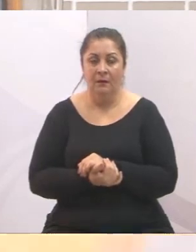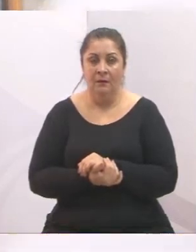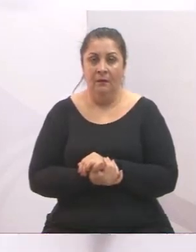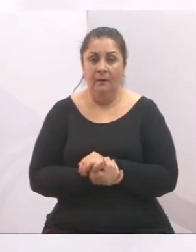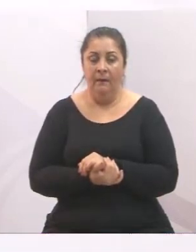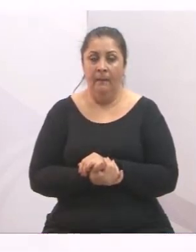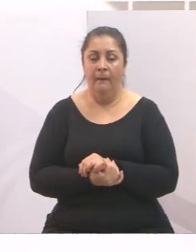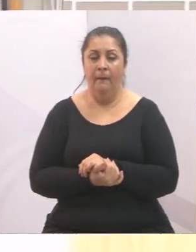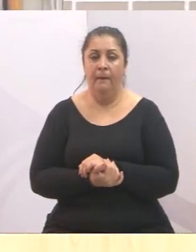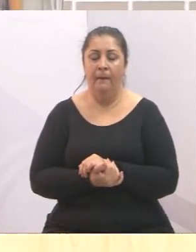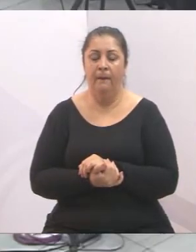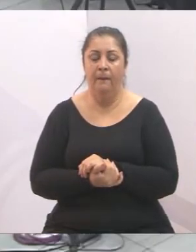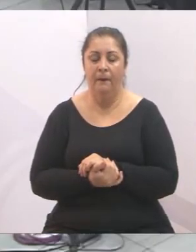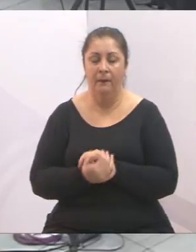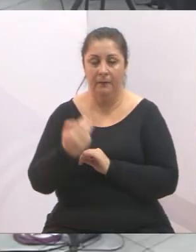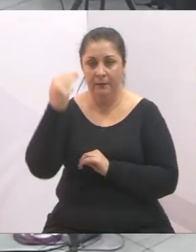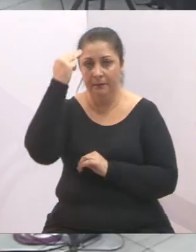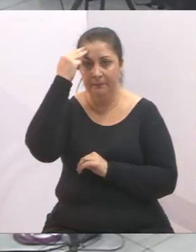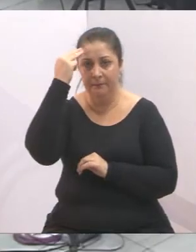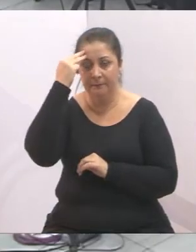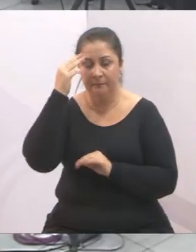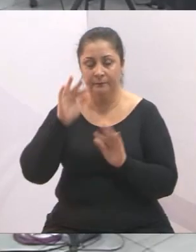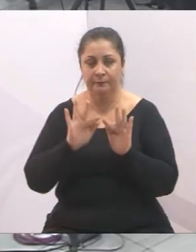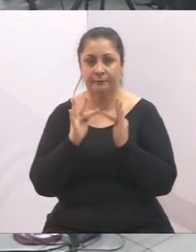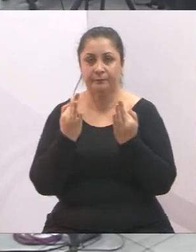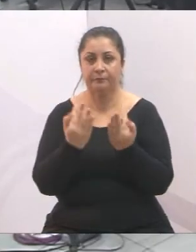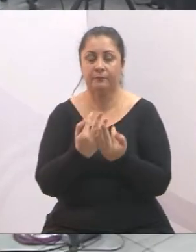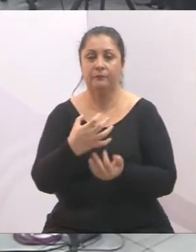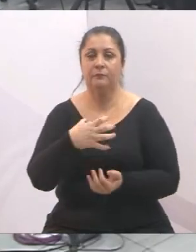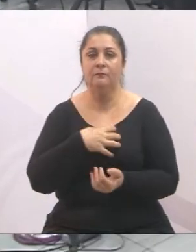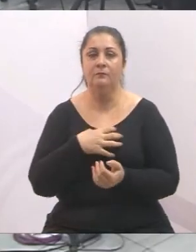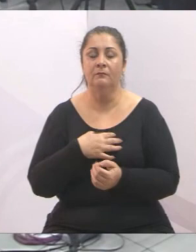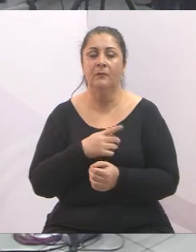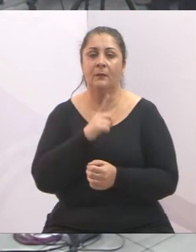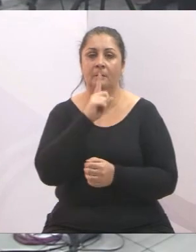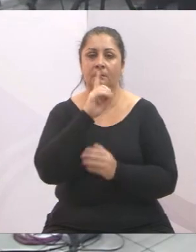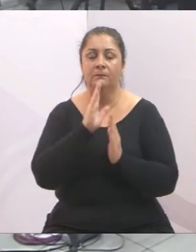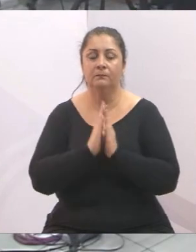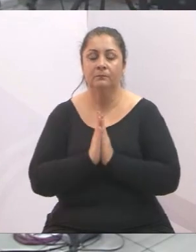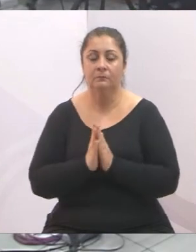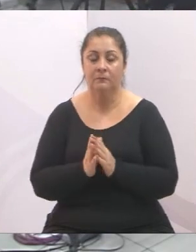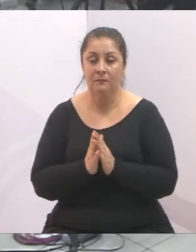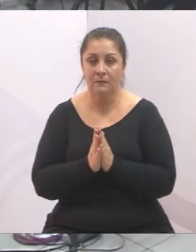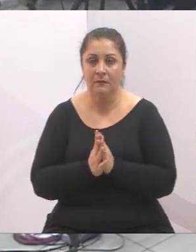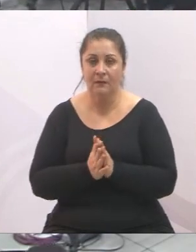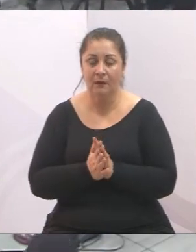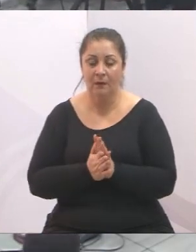Em memória dos entes queridos, convido a todos para que façamos alguns instantes de silêncio.